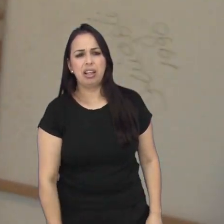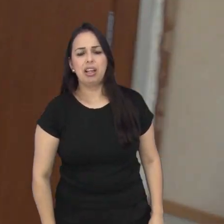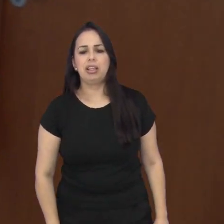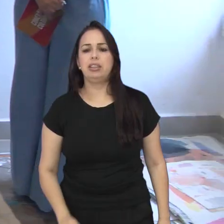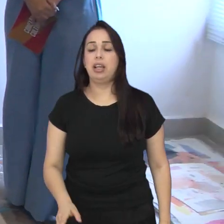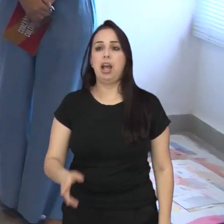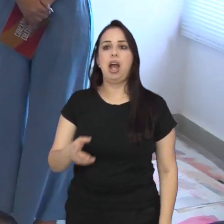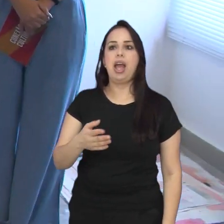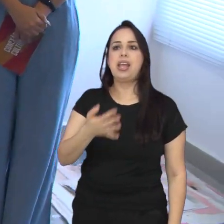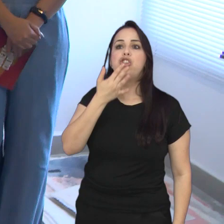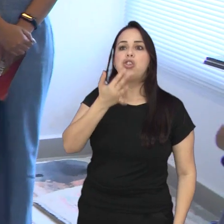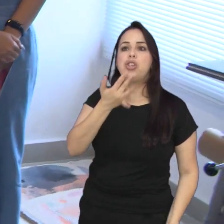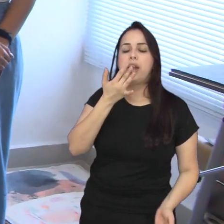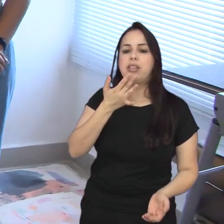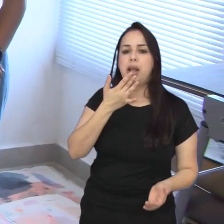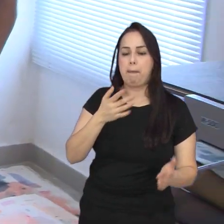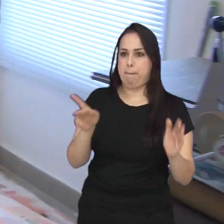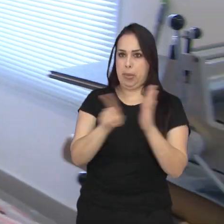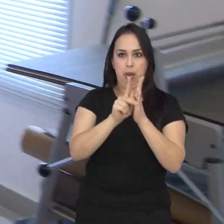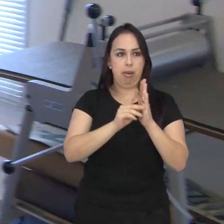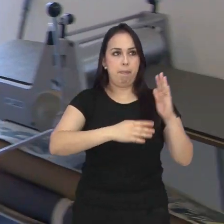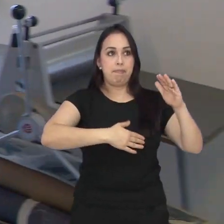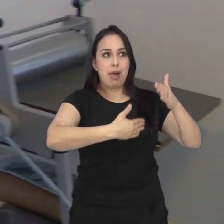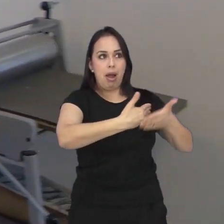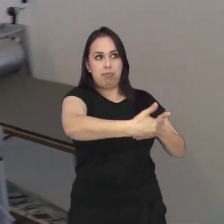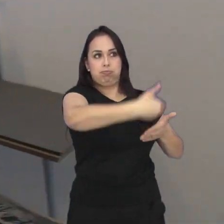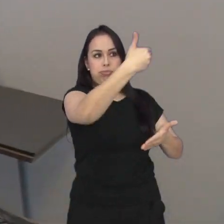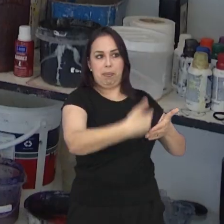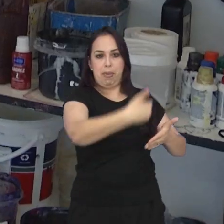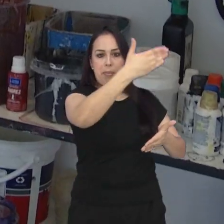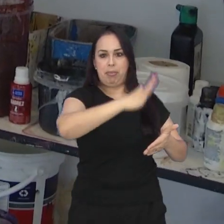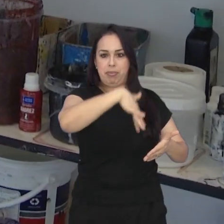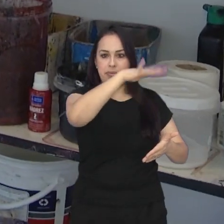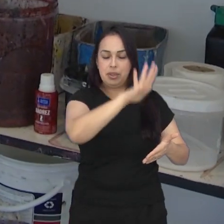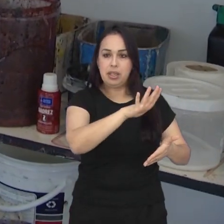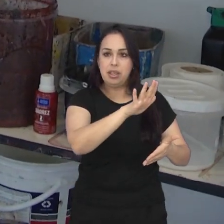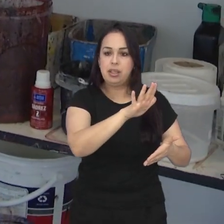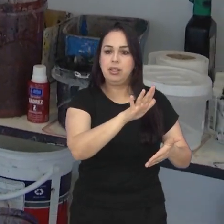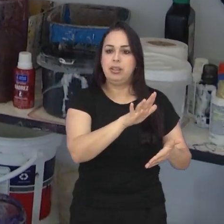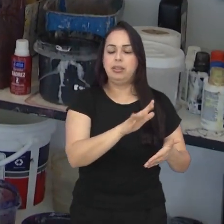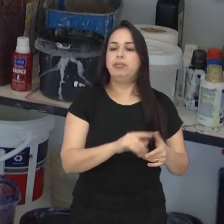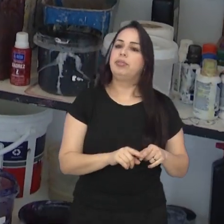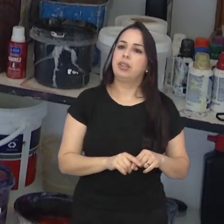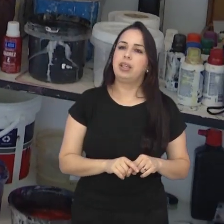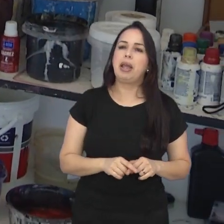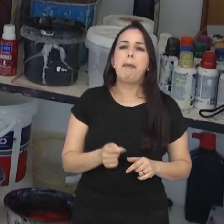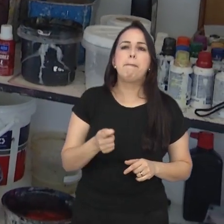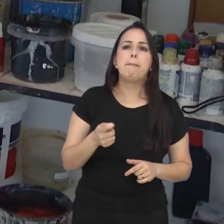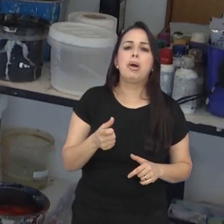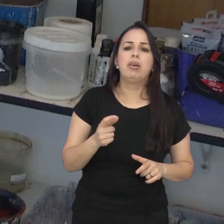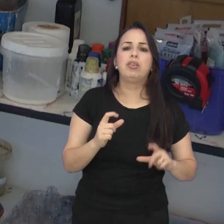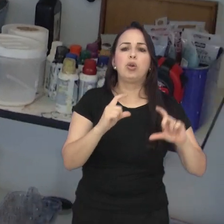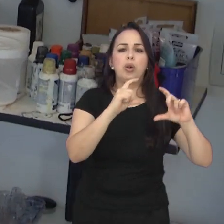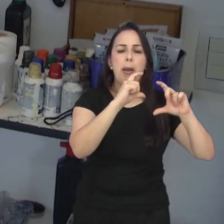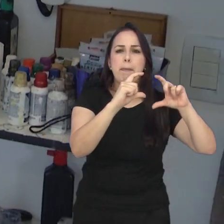Essa tinta de parede, né? Eu que faço as minhas, eu